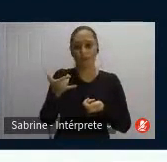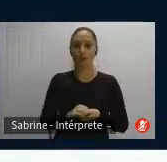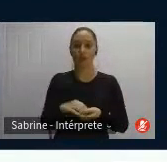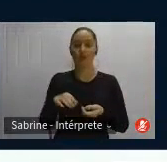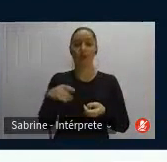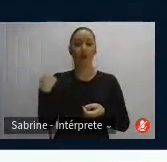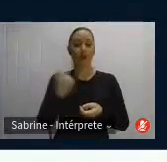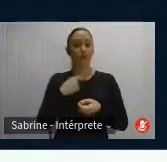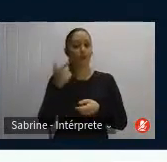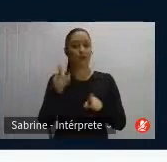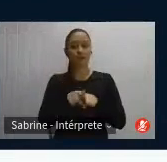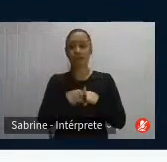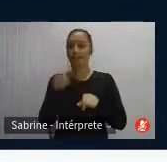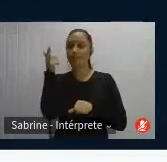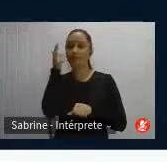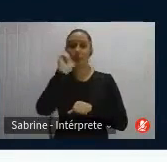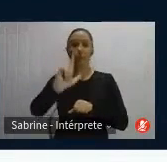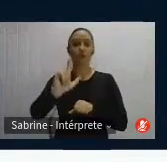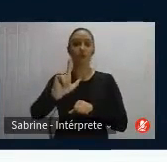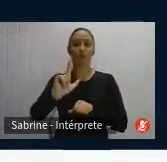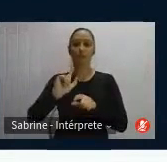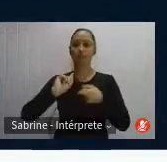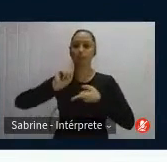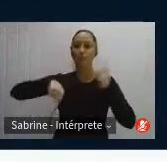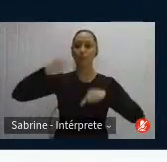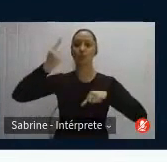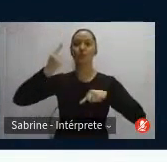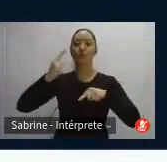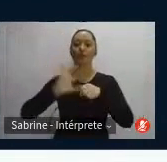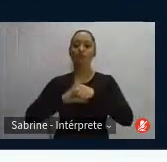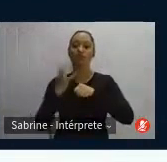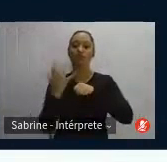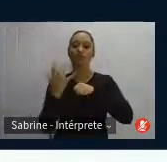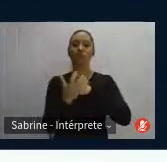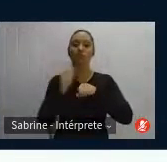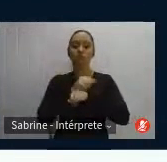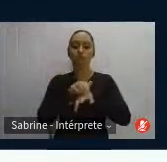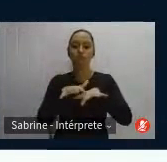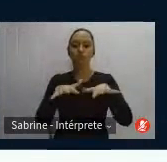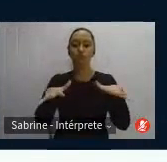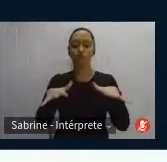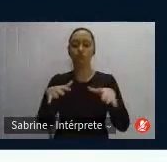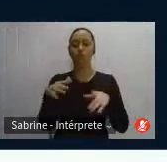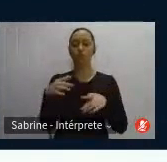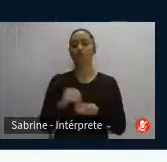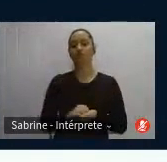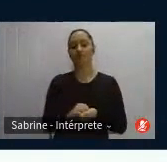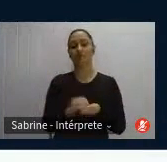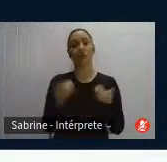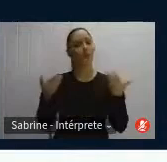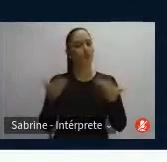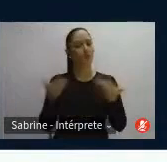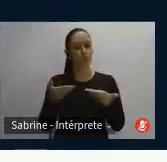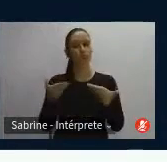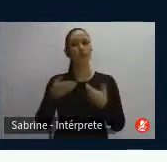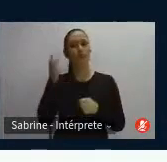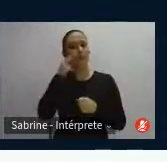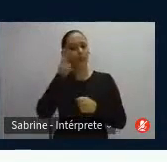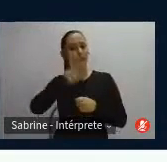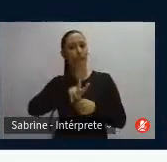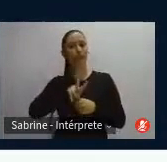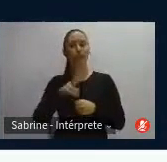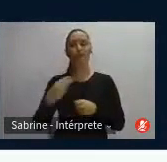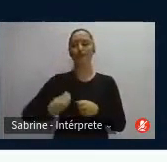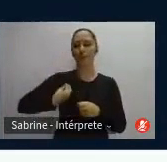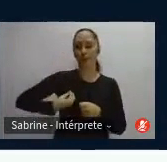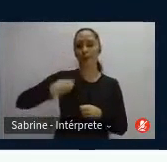que, então, é um exemplo, assim, que nós acompanhamos no nosso cotidiano. É um exemplo muito triste, uma situação